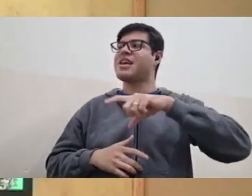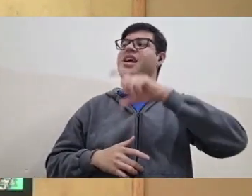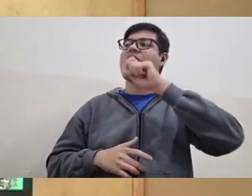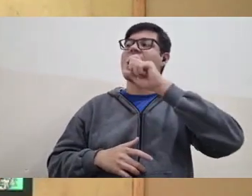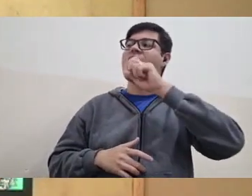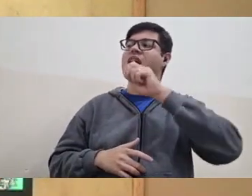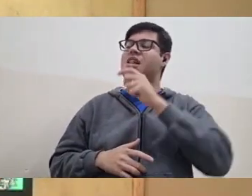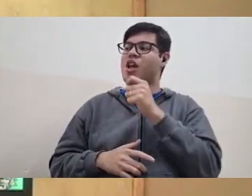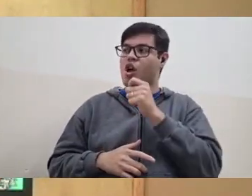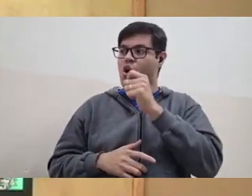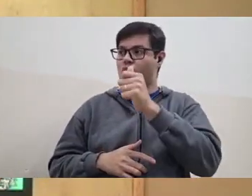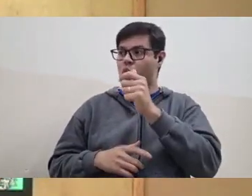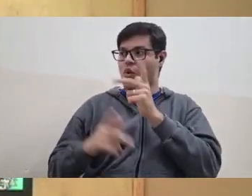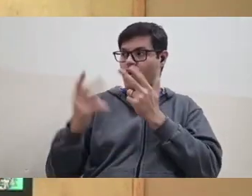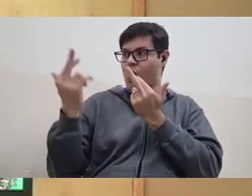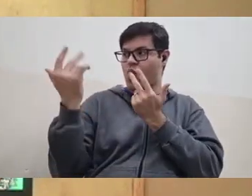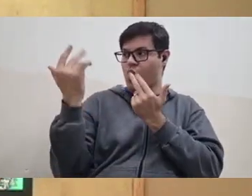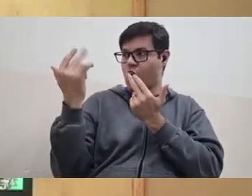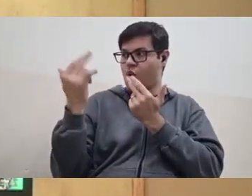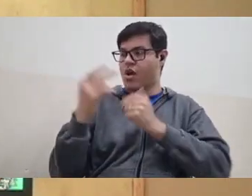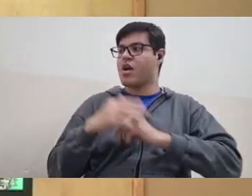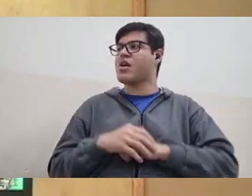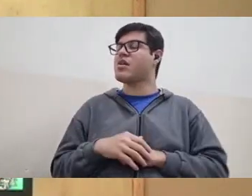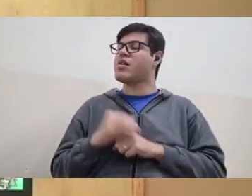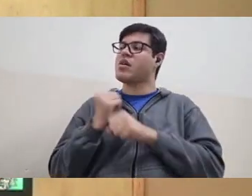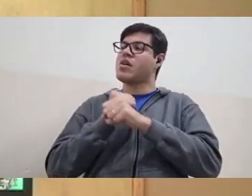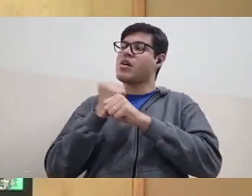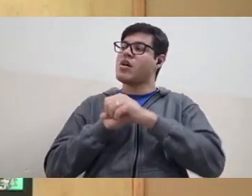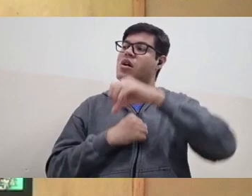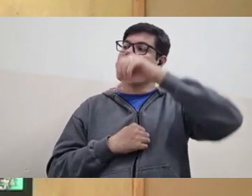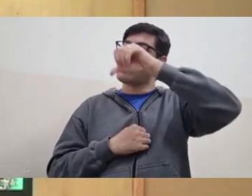maior desenvolvimento do estado de São Paulo por 9 anos.